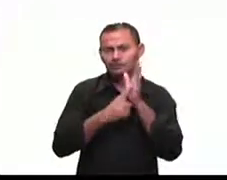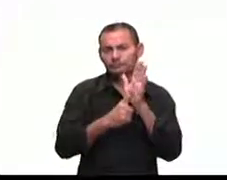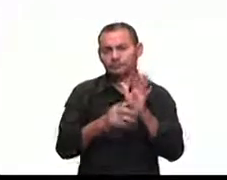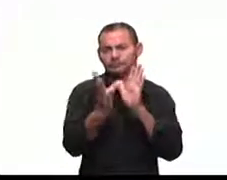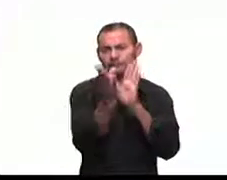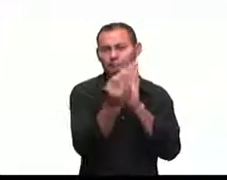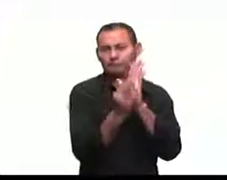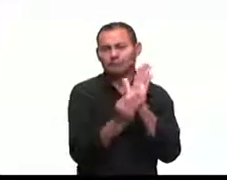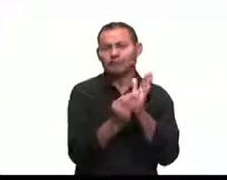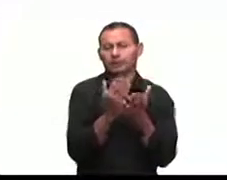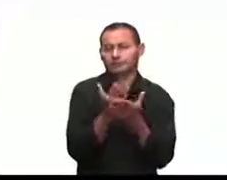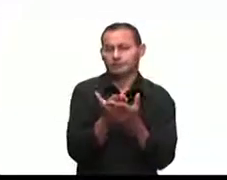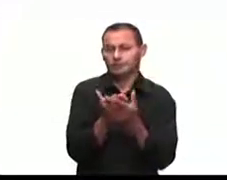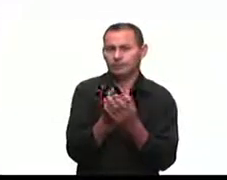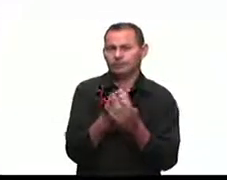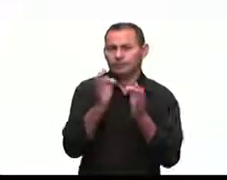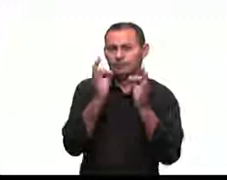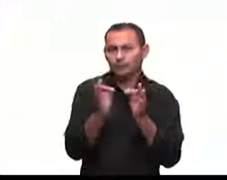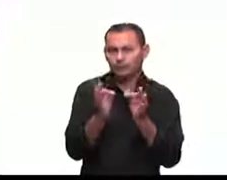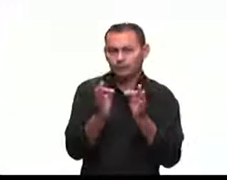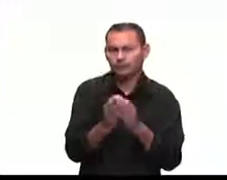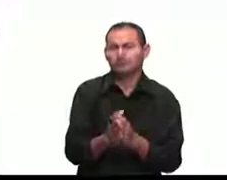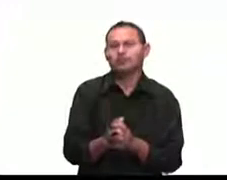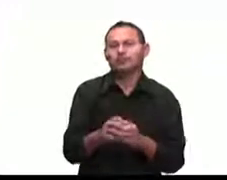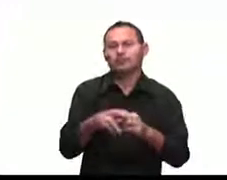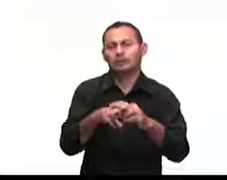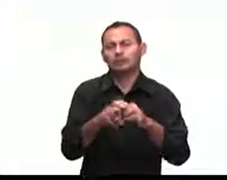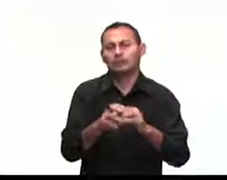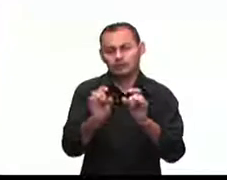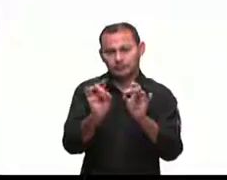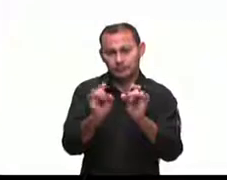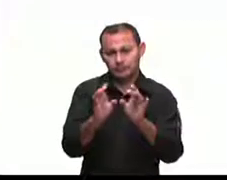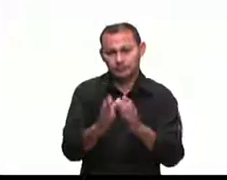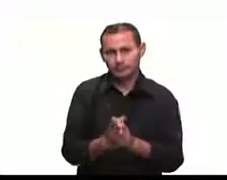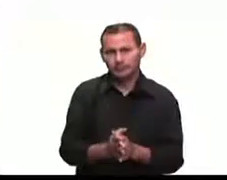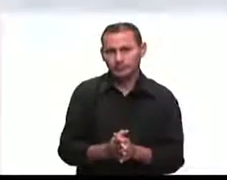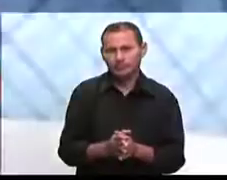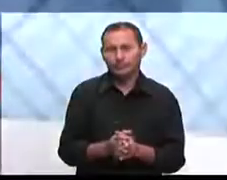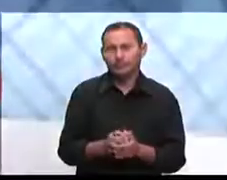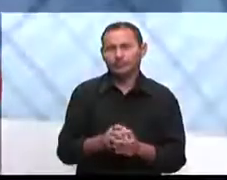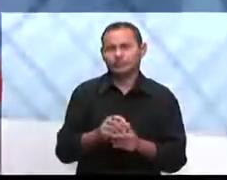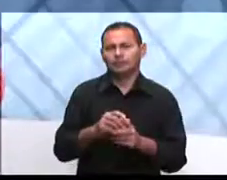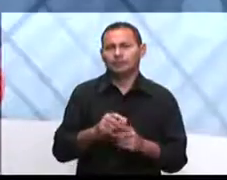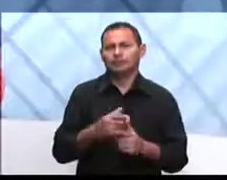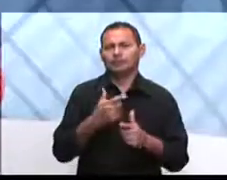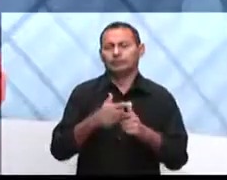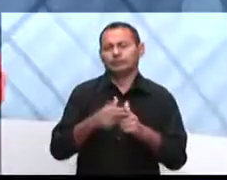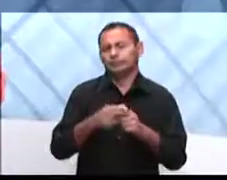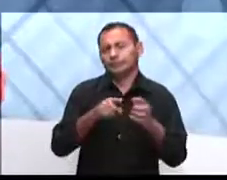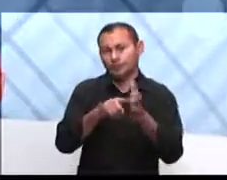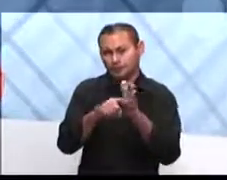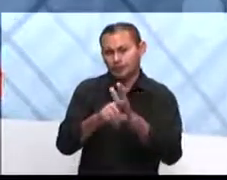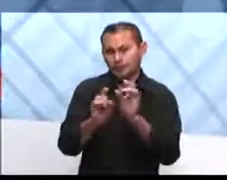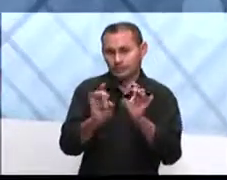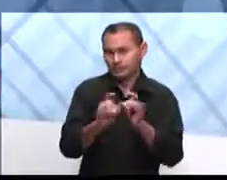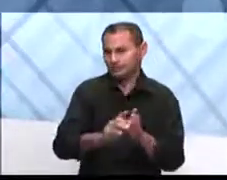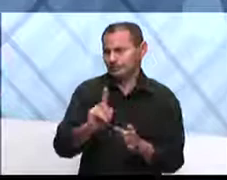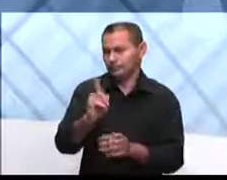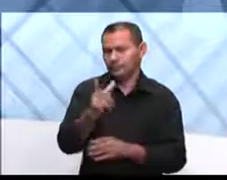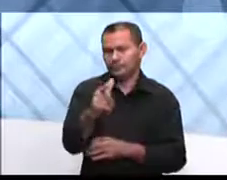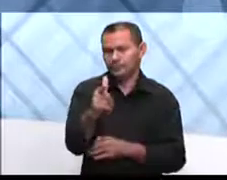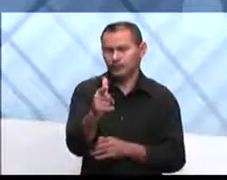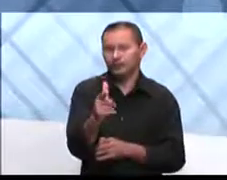que a gente já viu, tá, pessoal? Nesse caso específico, nesse problema específico, tá? Não